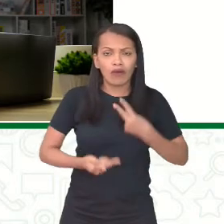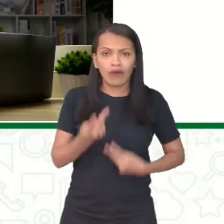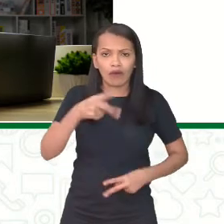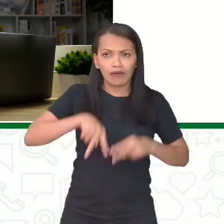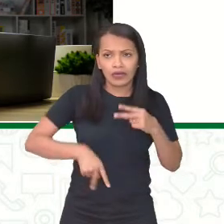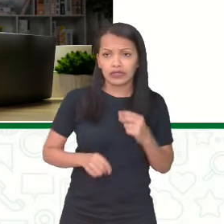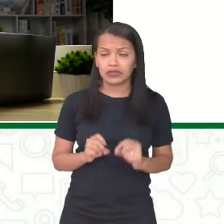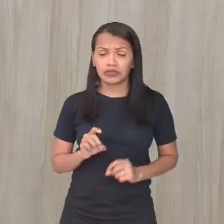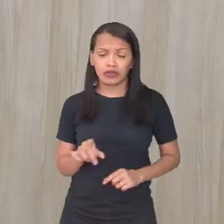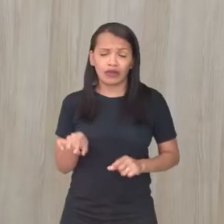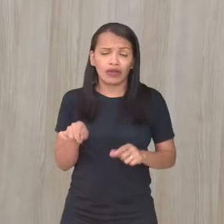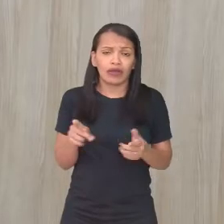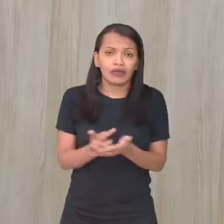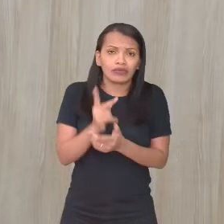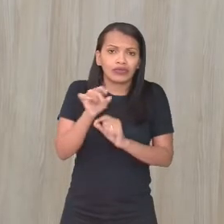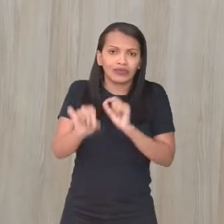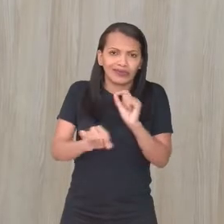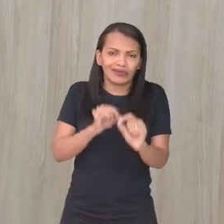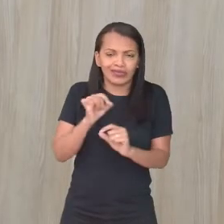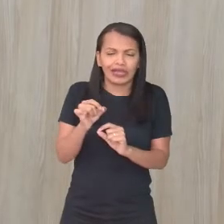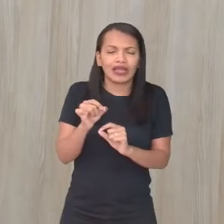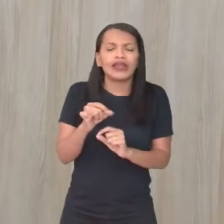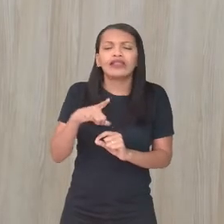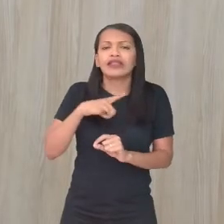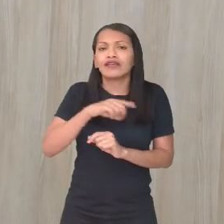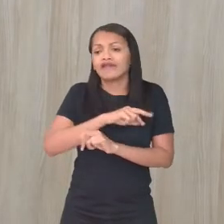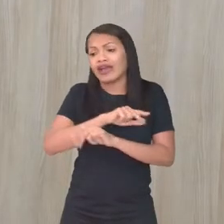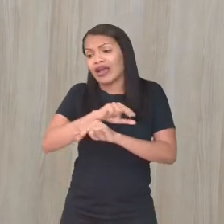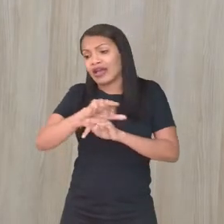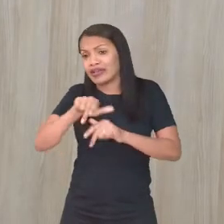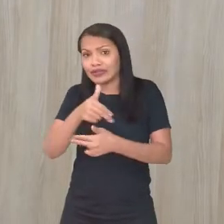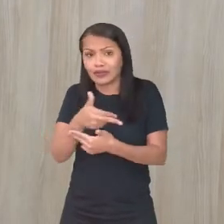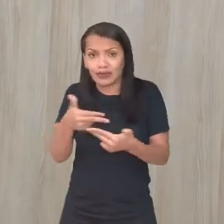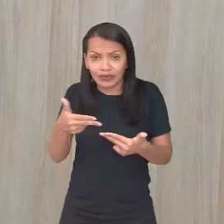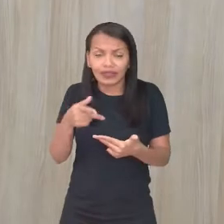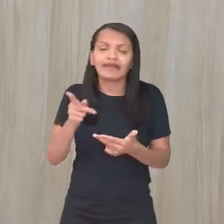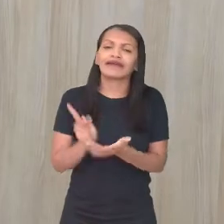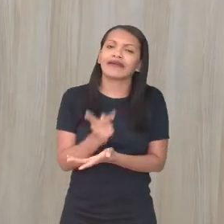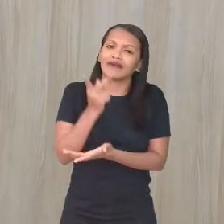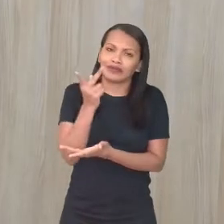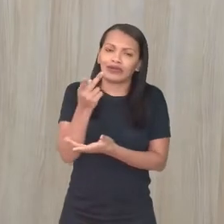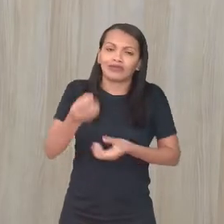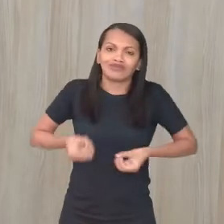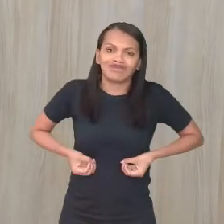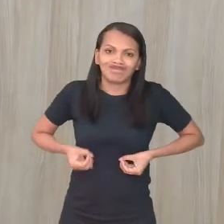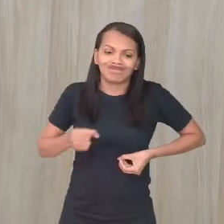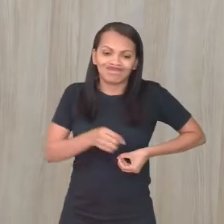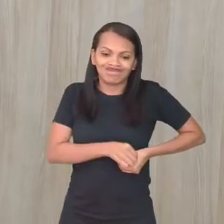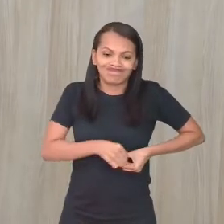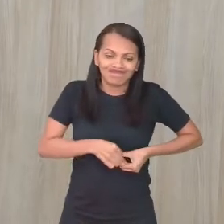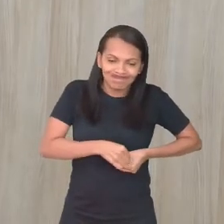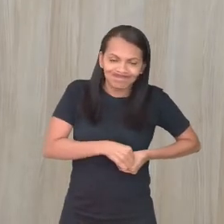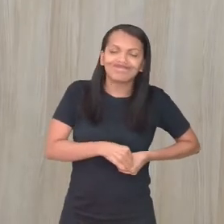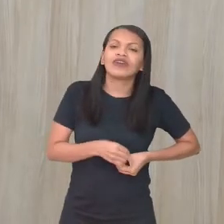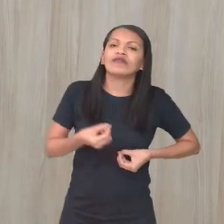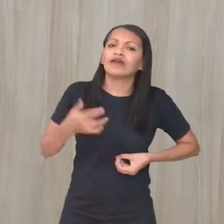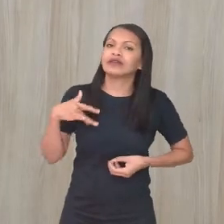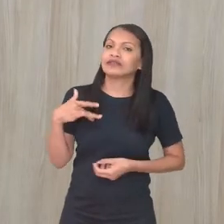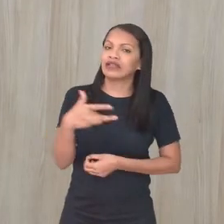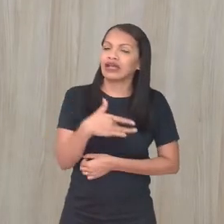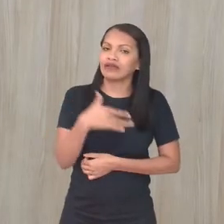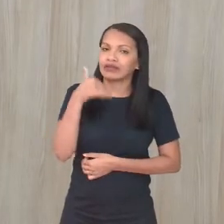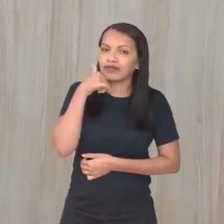para a reprodução, pessoal. Ele serve para uma série de hormônios que são muito importantes para a saúde da mulher. Quando se tem